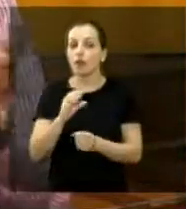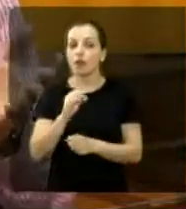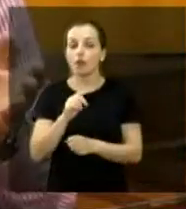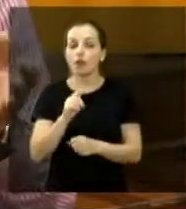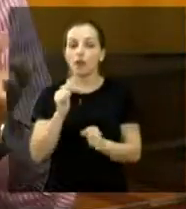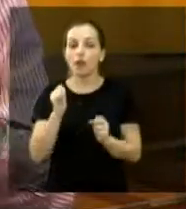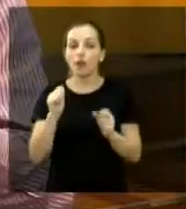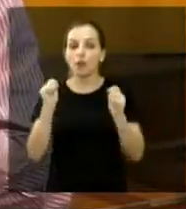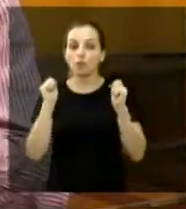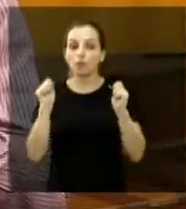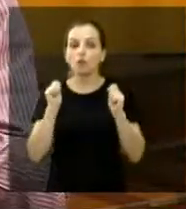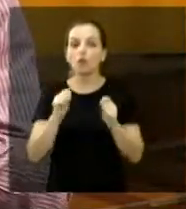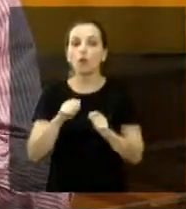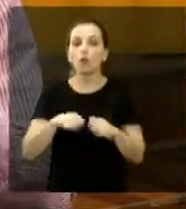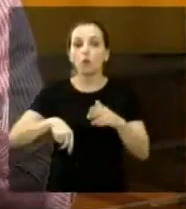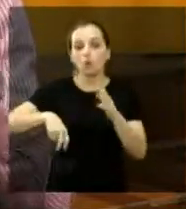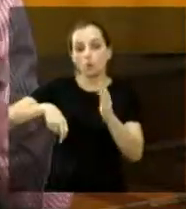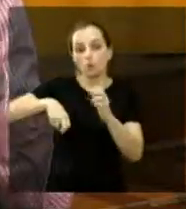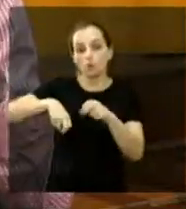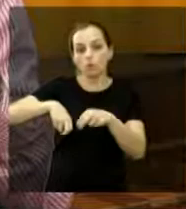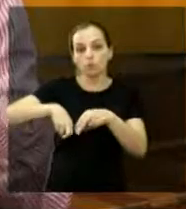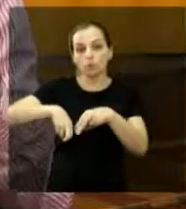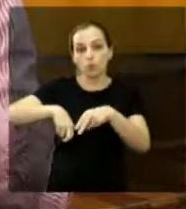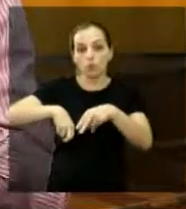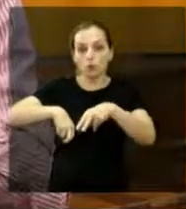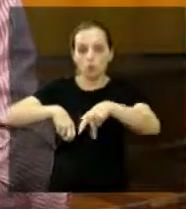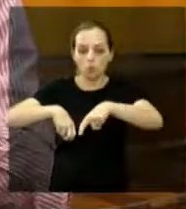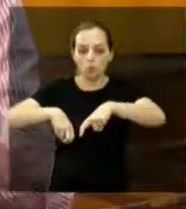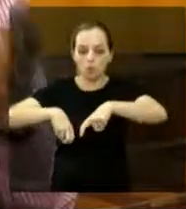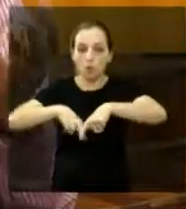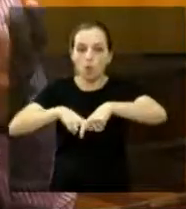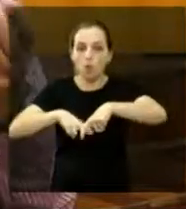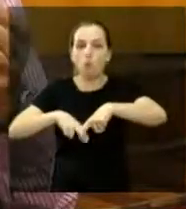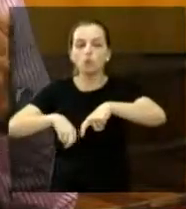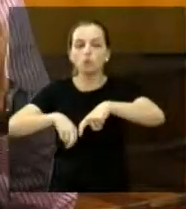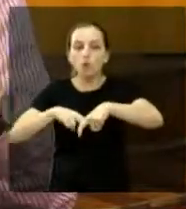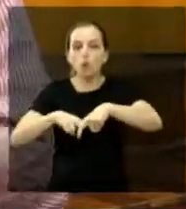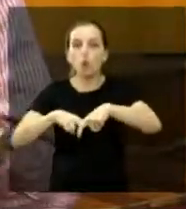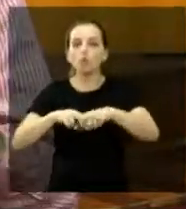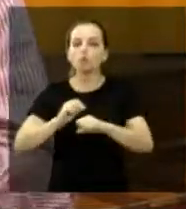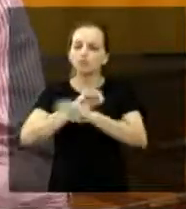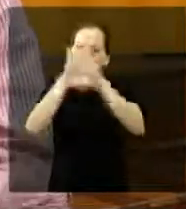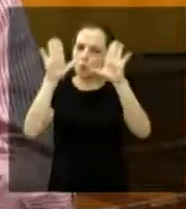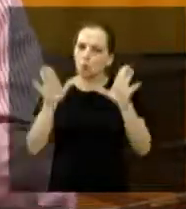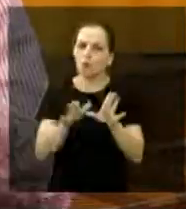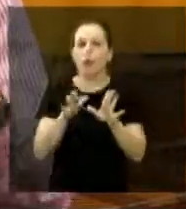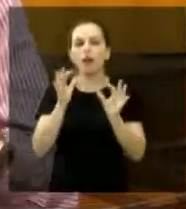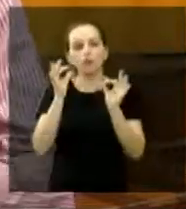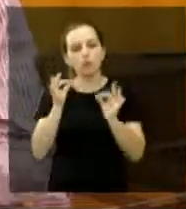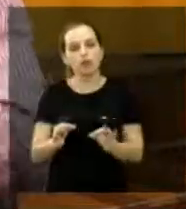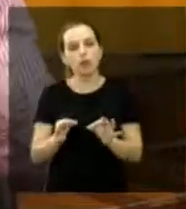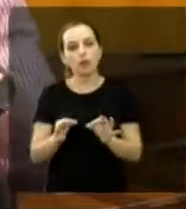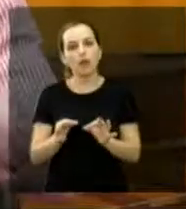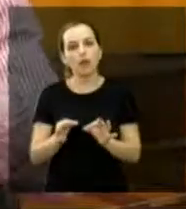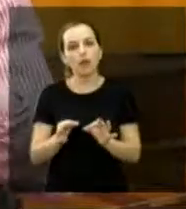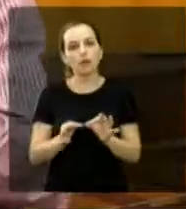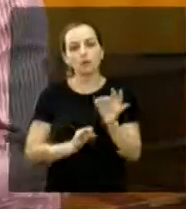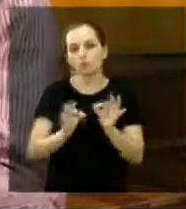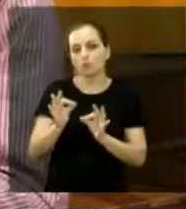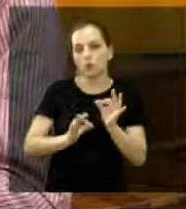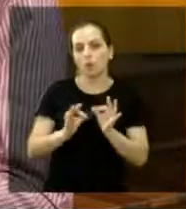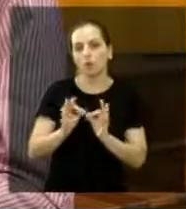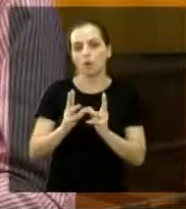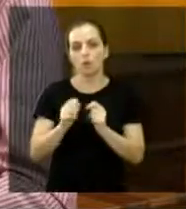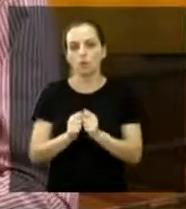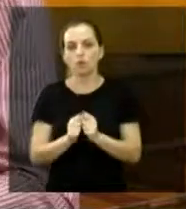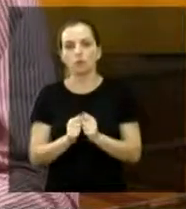O jogo foi ontem. Os gols estão perfeitamente claros na nossa cabeça. Fizemos o jogo, ele fez o LP, vendeu o LP e o